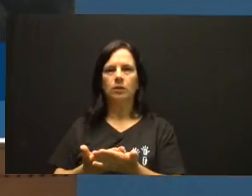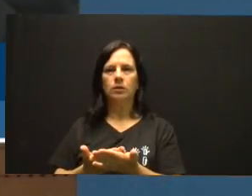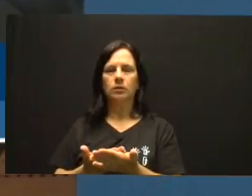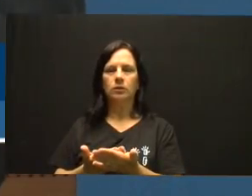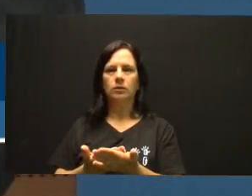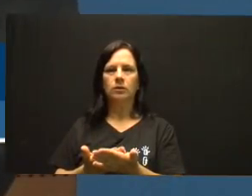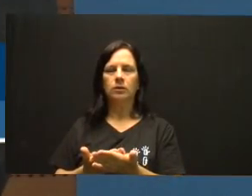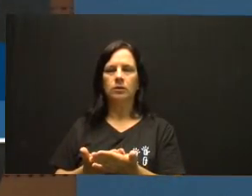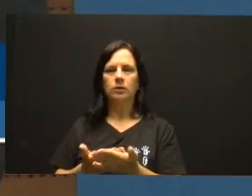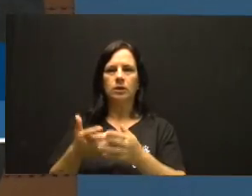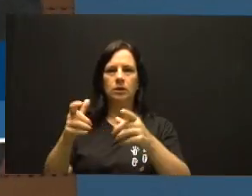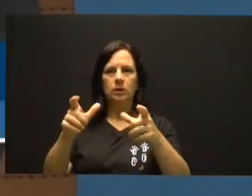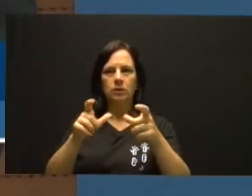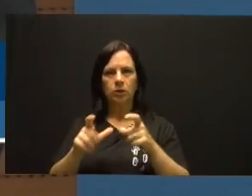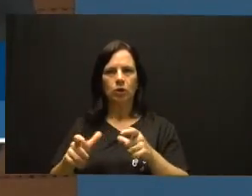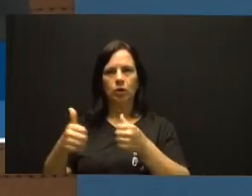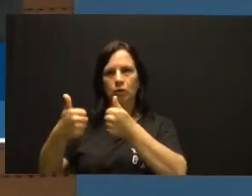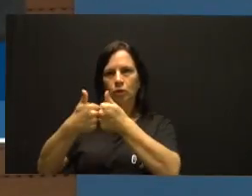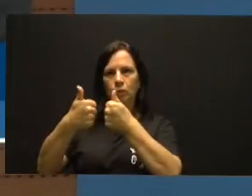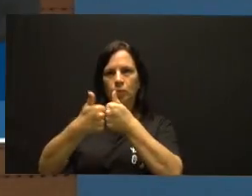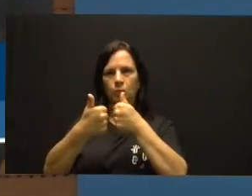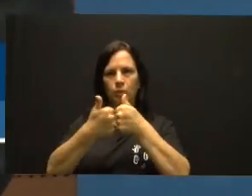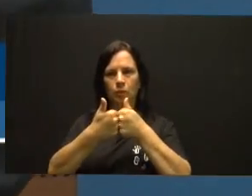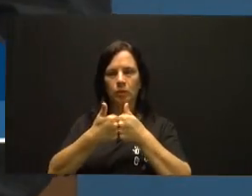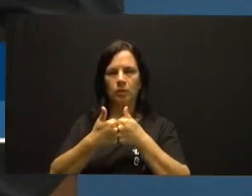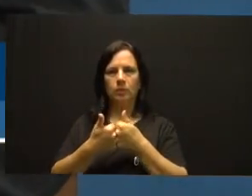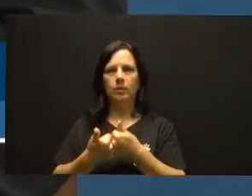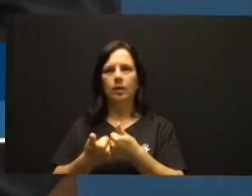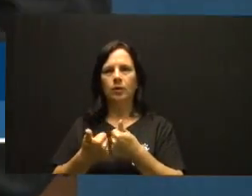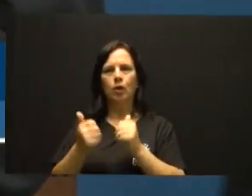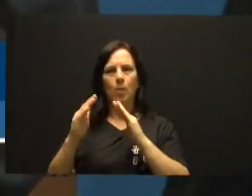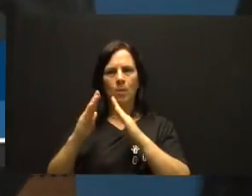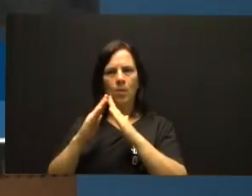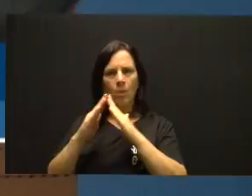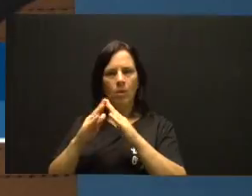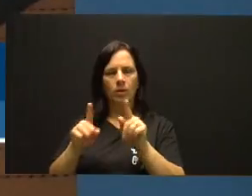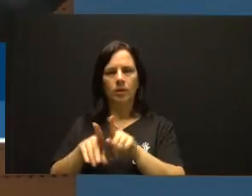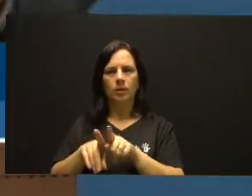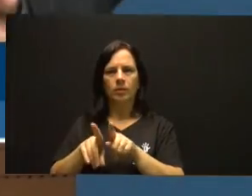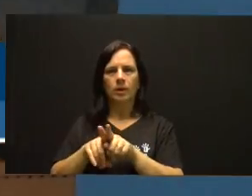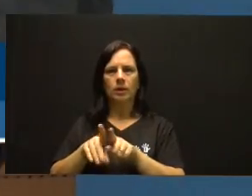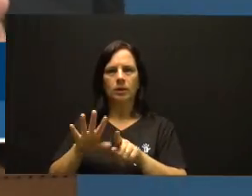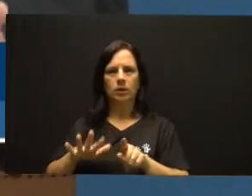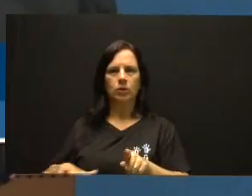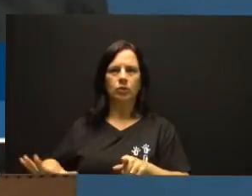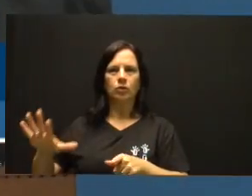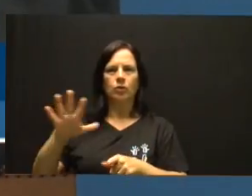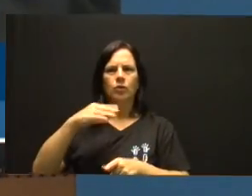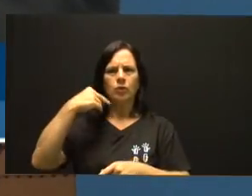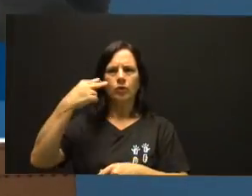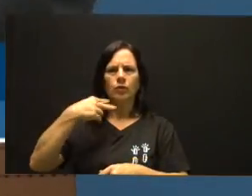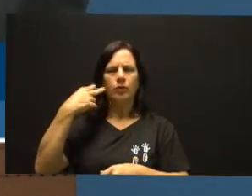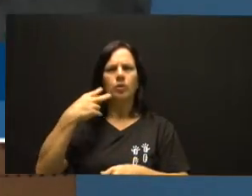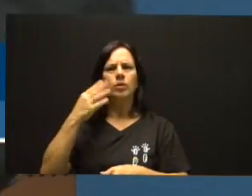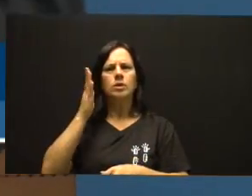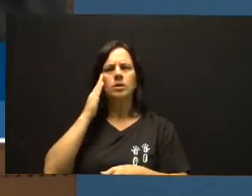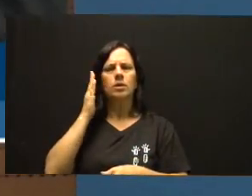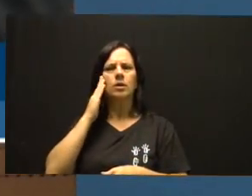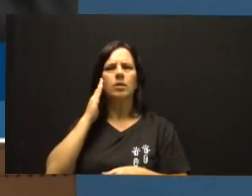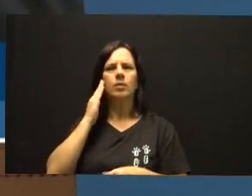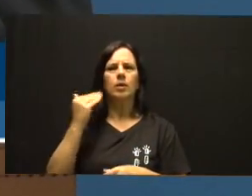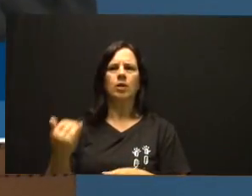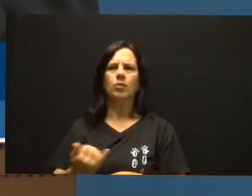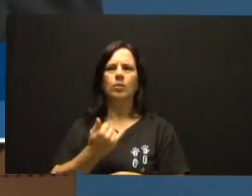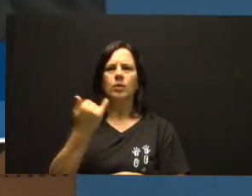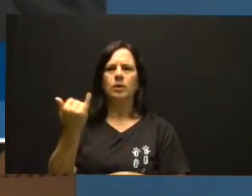daquelas unidades ali, por morar perto. E sabedor, como Vossa Excelência sabe, como os outros vereadores sabem, da importância